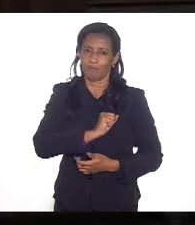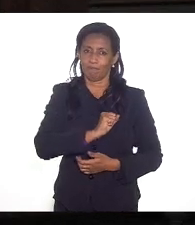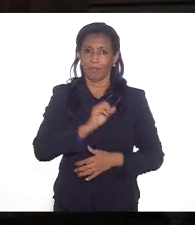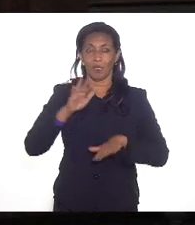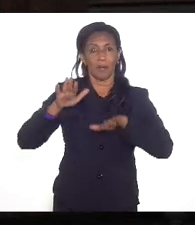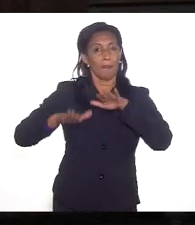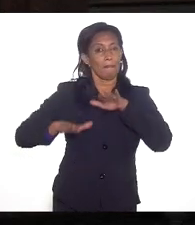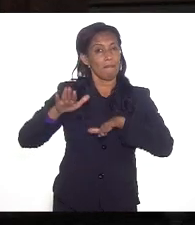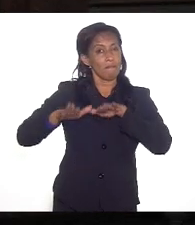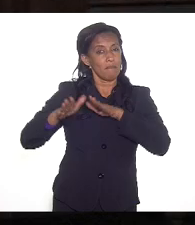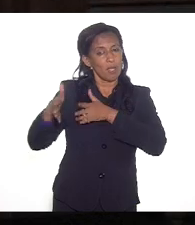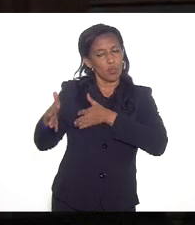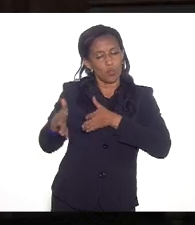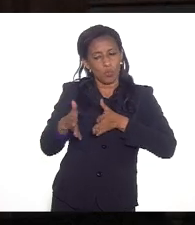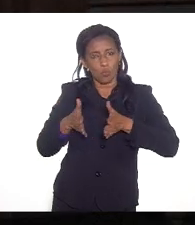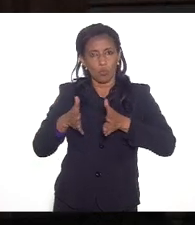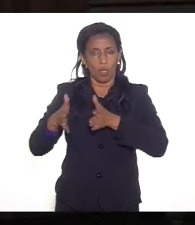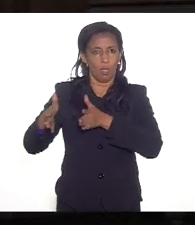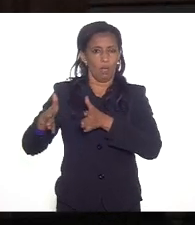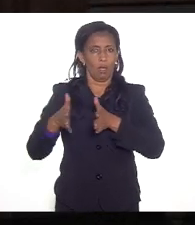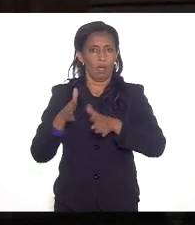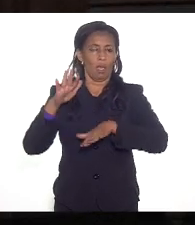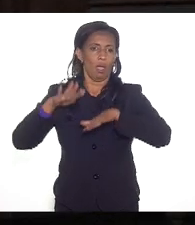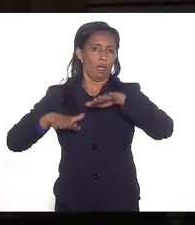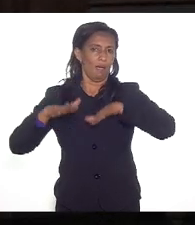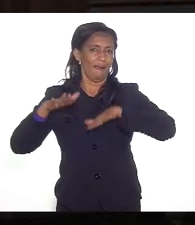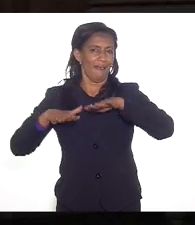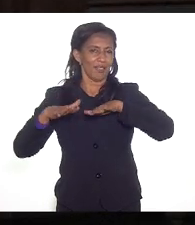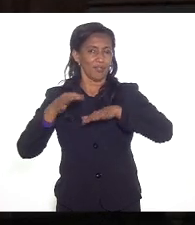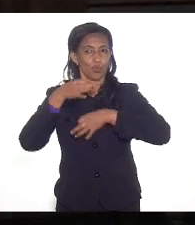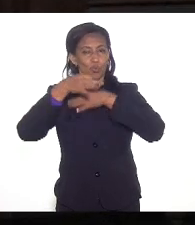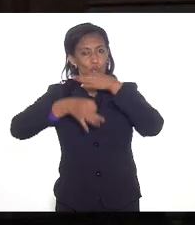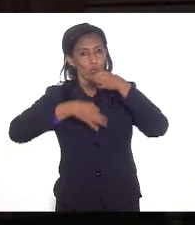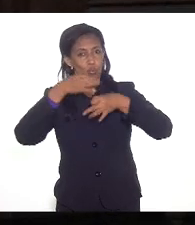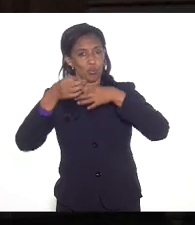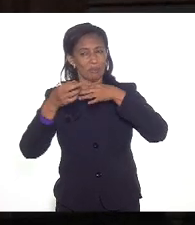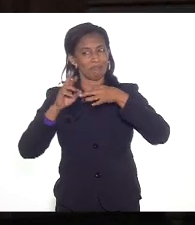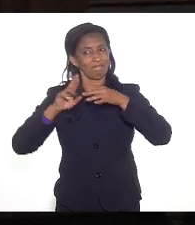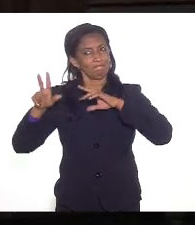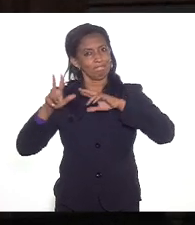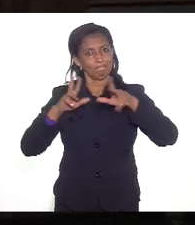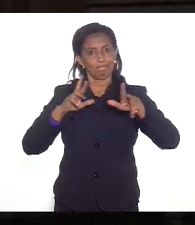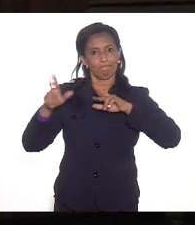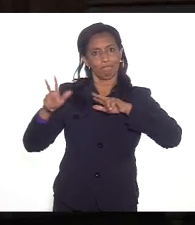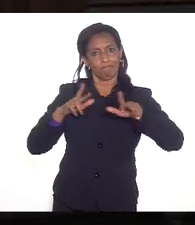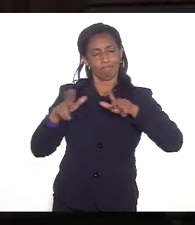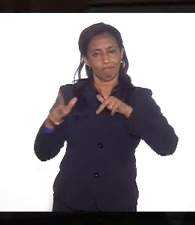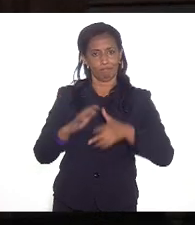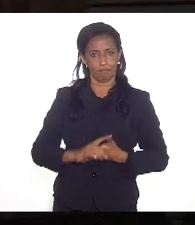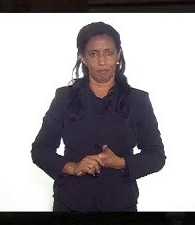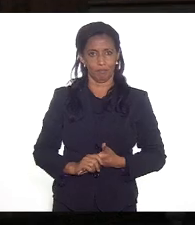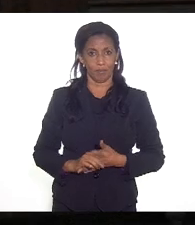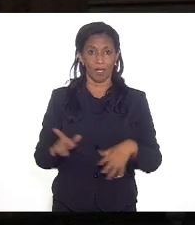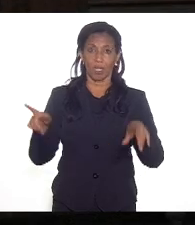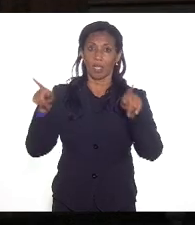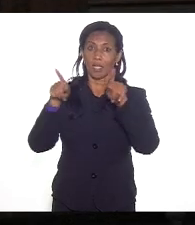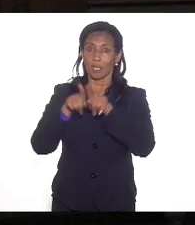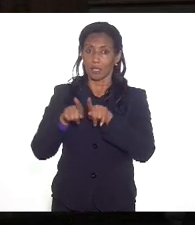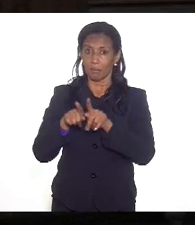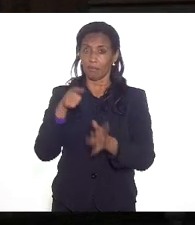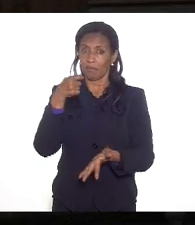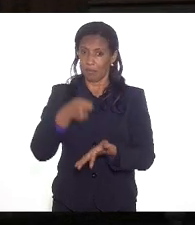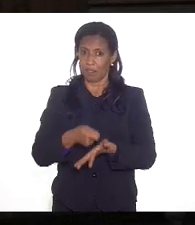mesmo no caminho às vezes de algumas divergências indesejáveis isso também